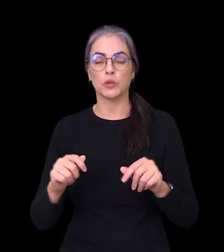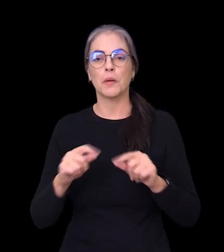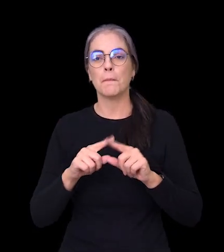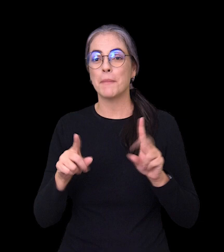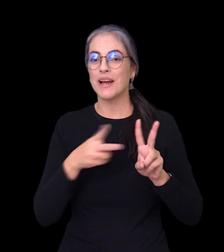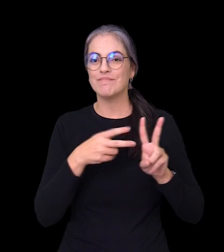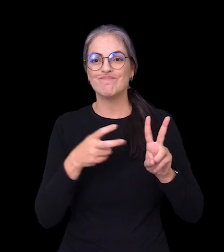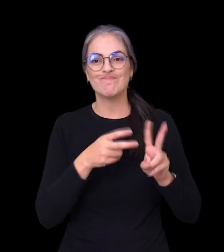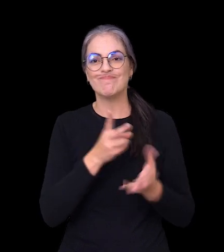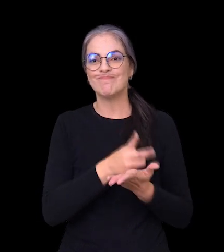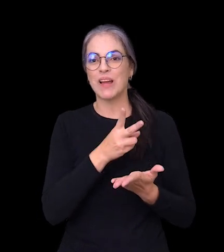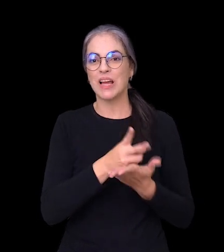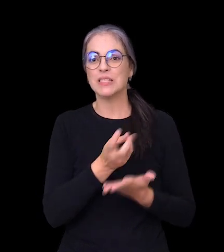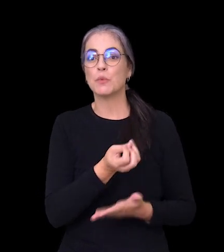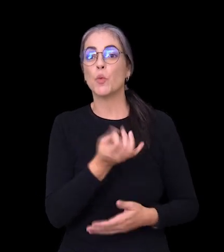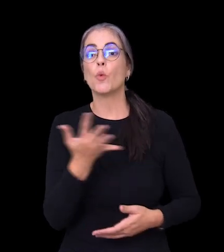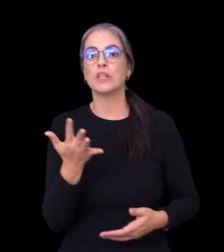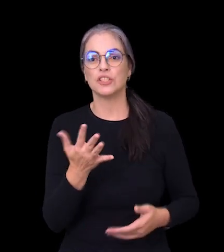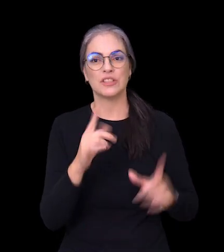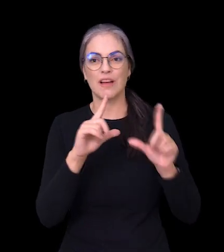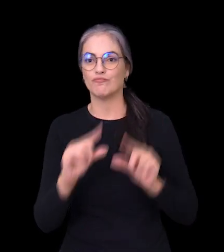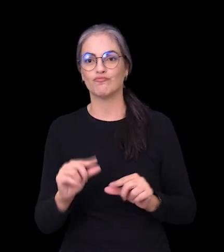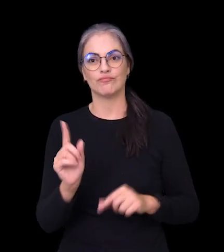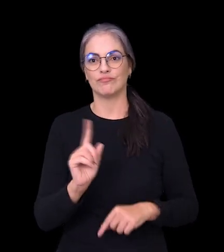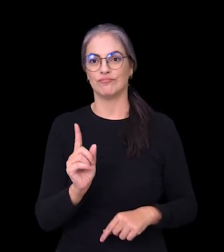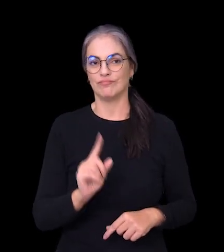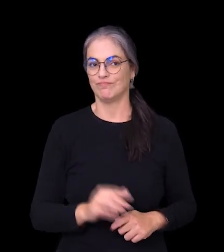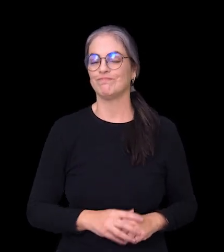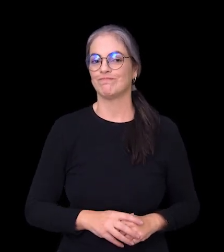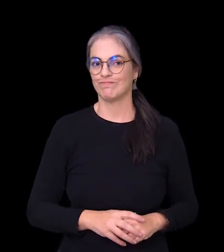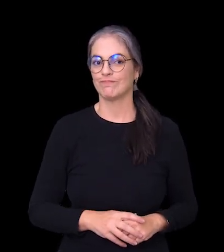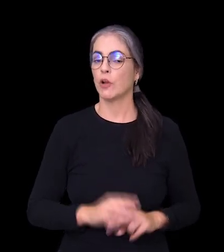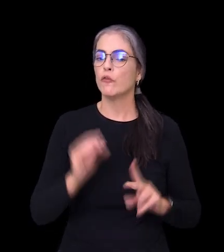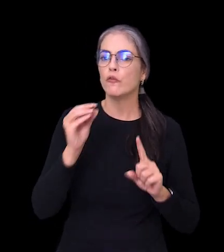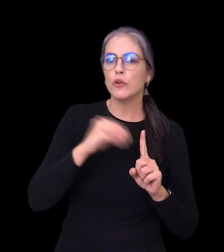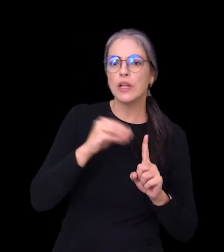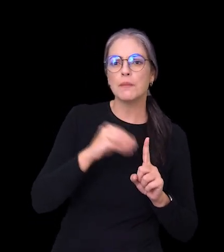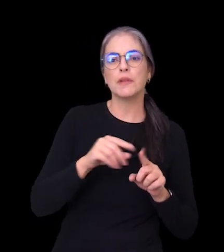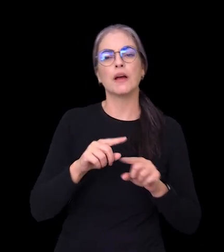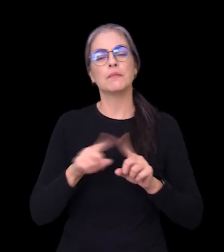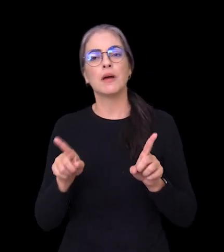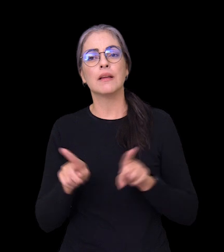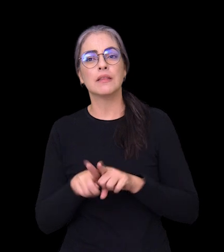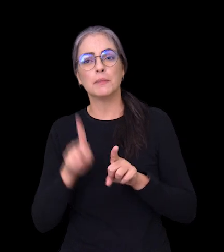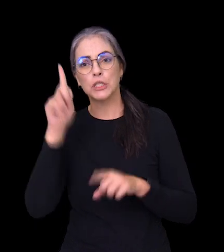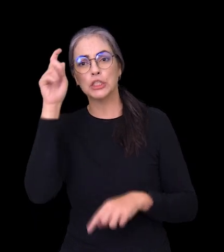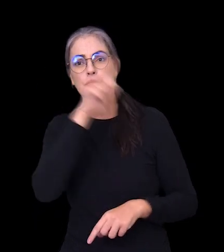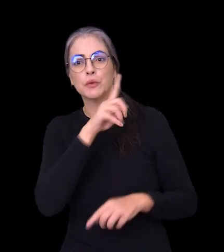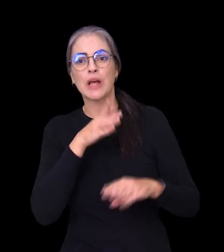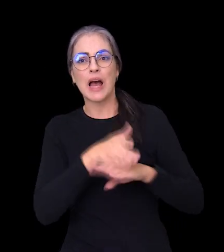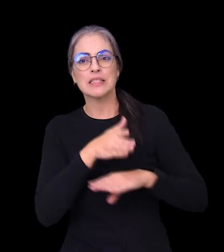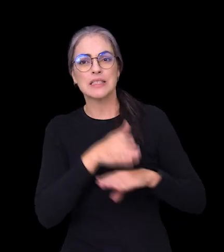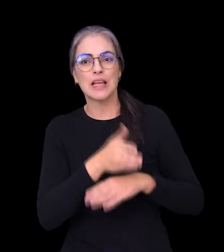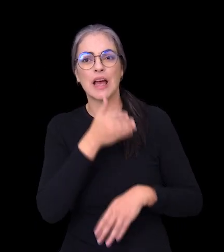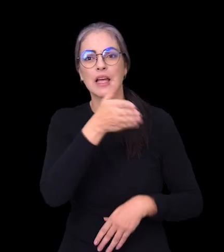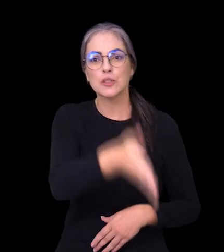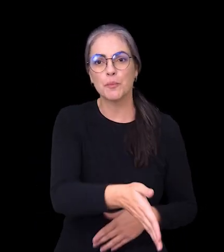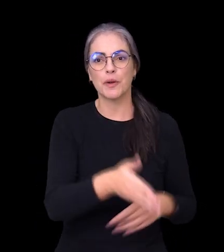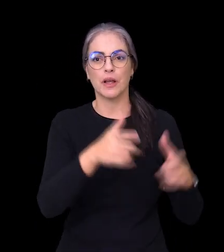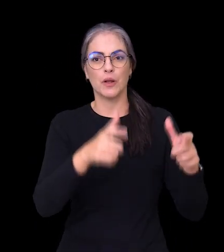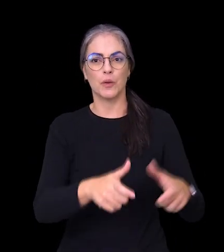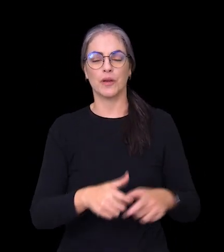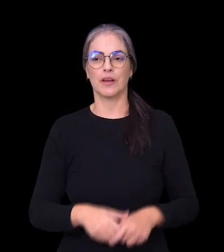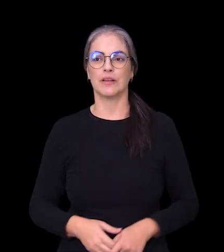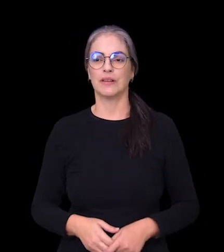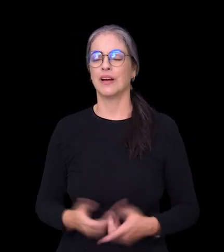questões culturais, mas existem questões de acesso também a essas comunidades. Nossa, né? Então, nosso tempo já se encerrou, infelizmente.